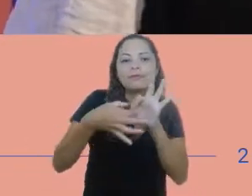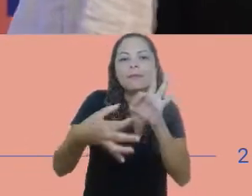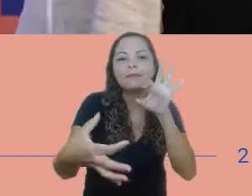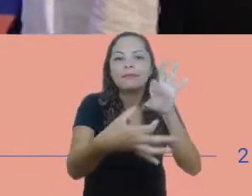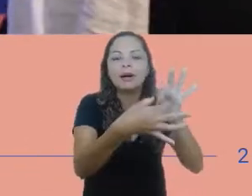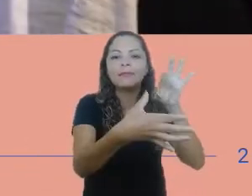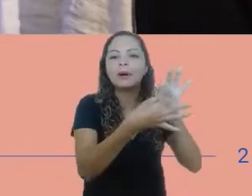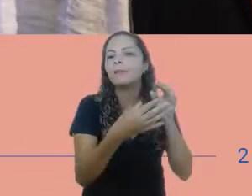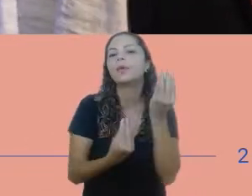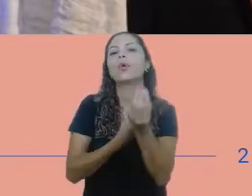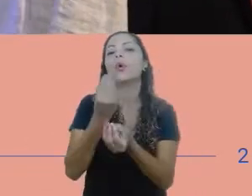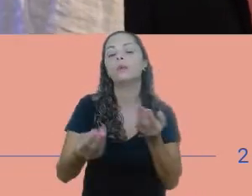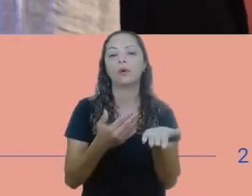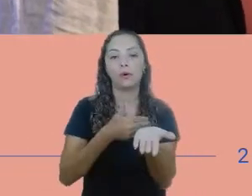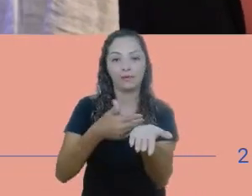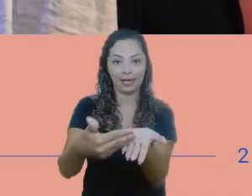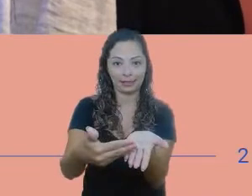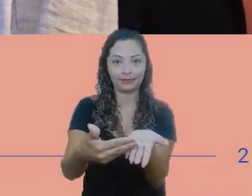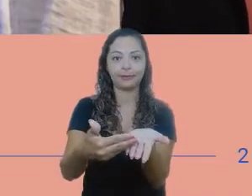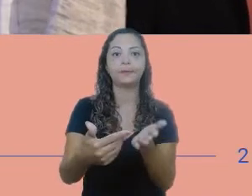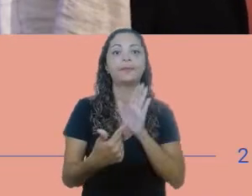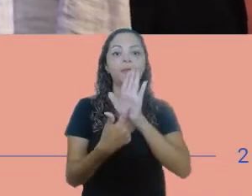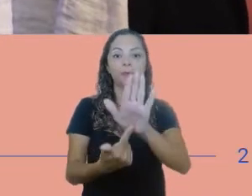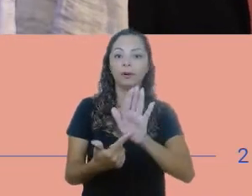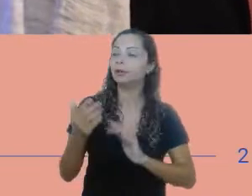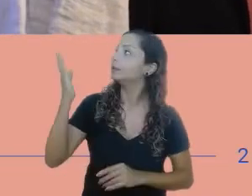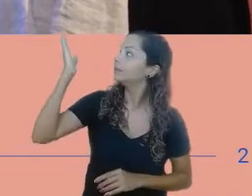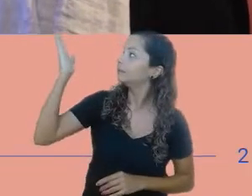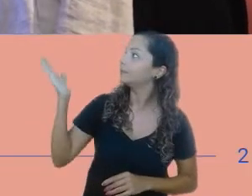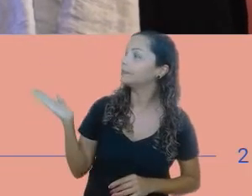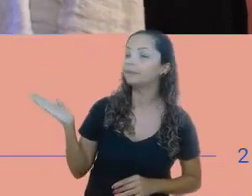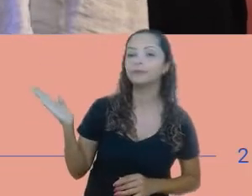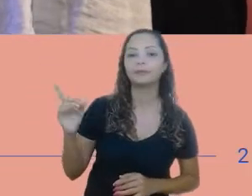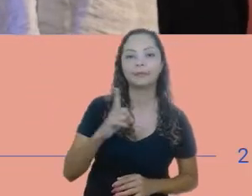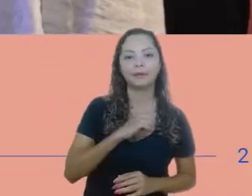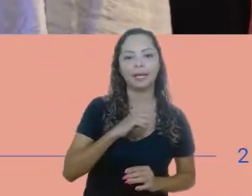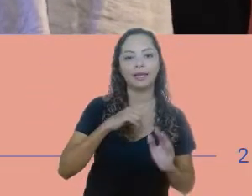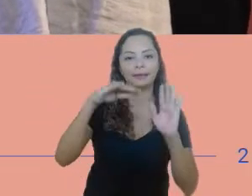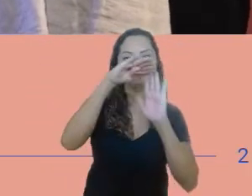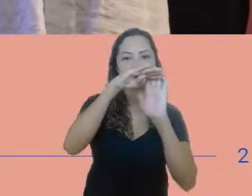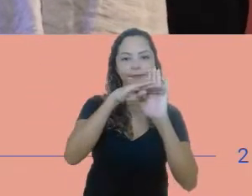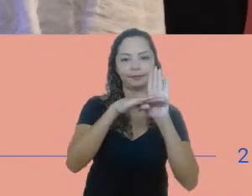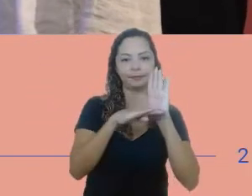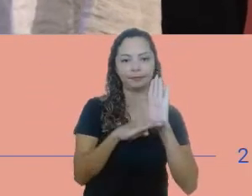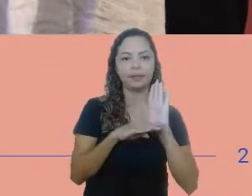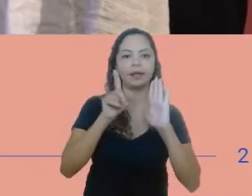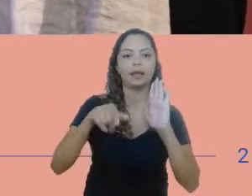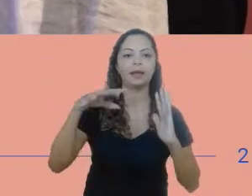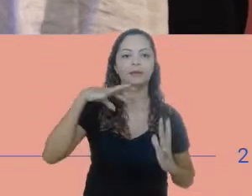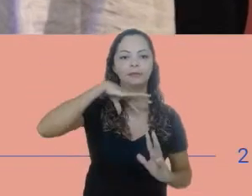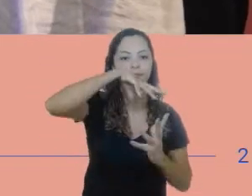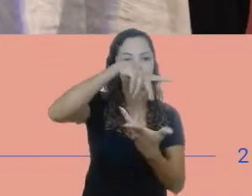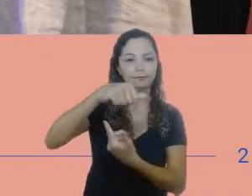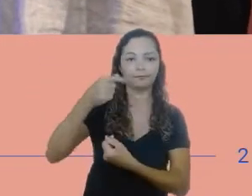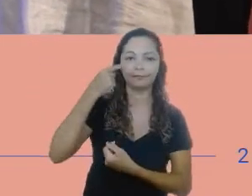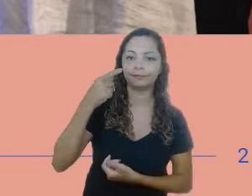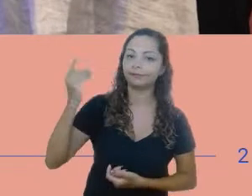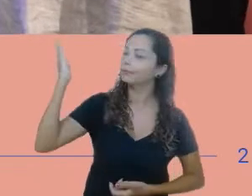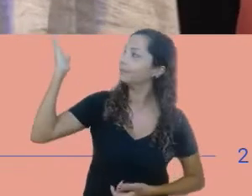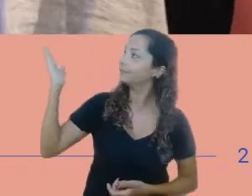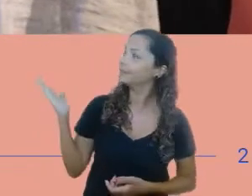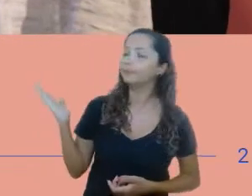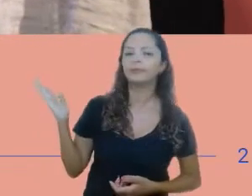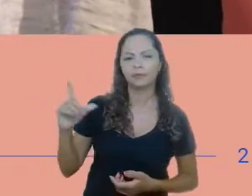começar né a gente traz aqui o guia do ônibus nesse caso fosse sair no Walmart que a gente vem trabalhando como